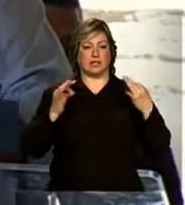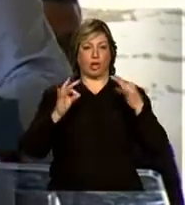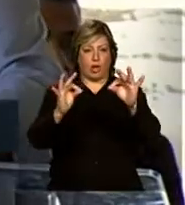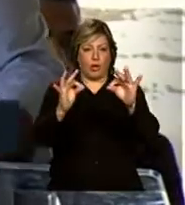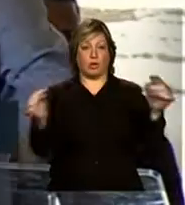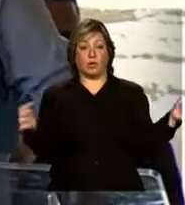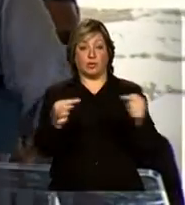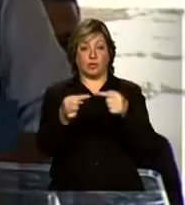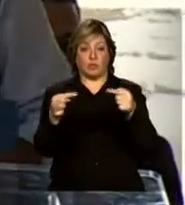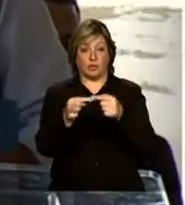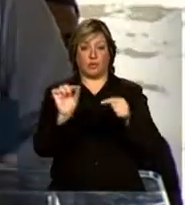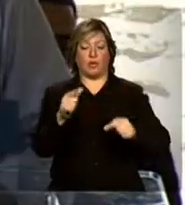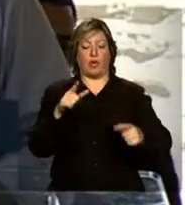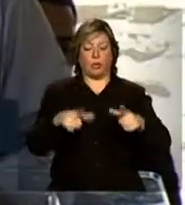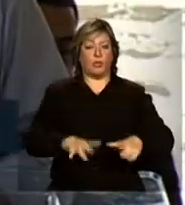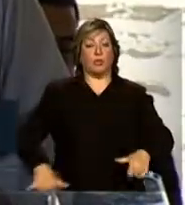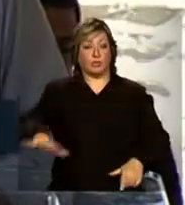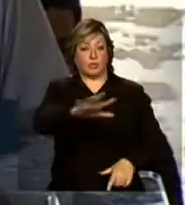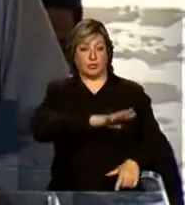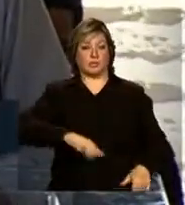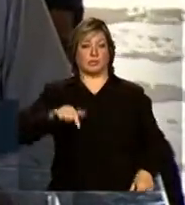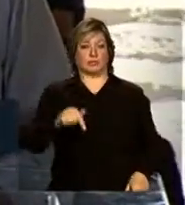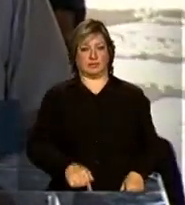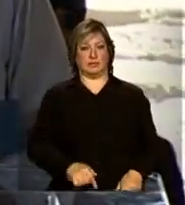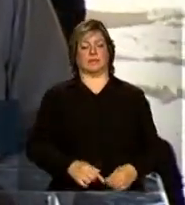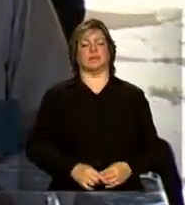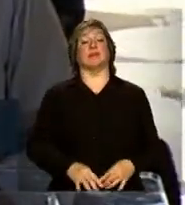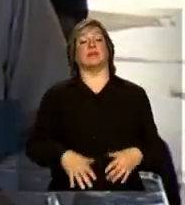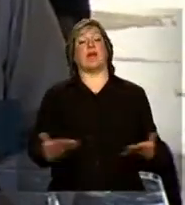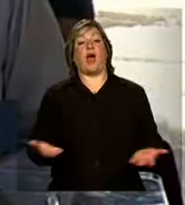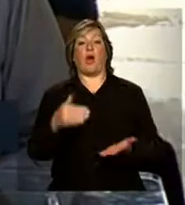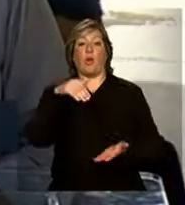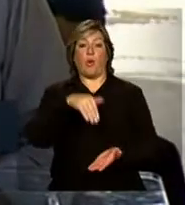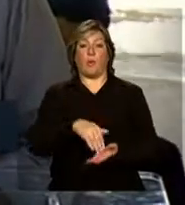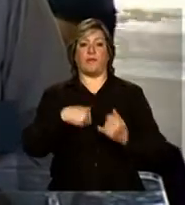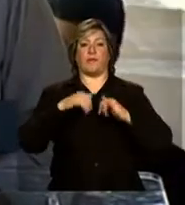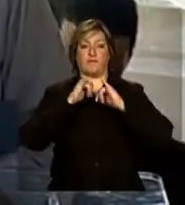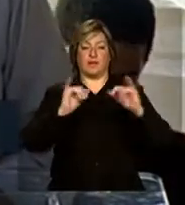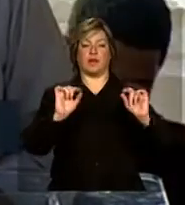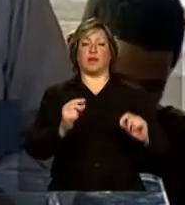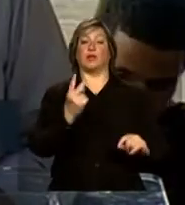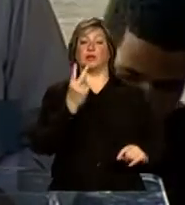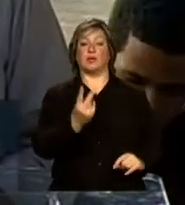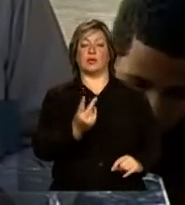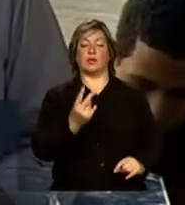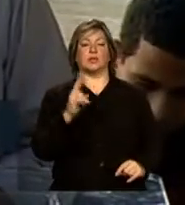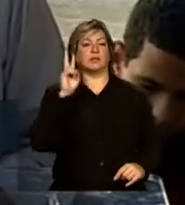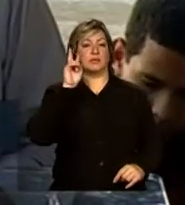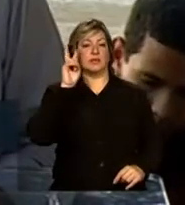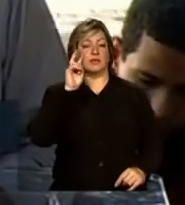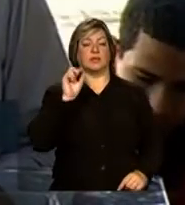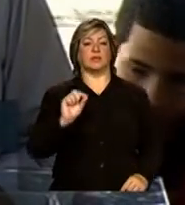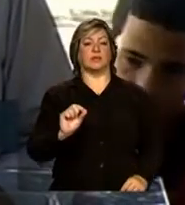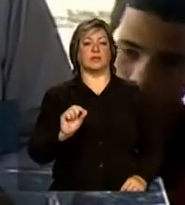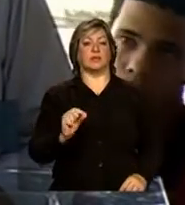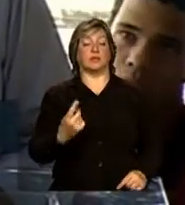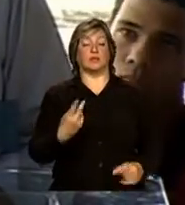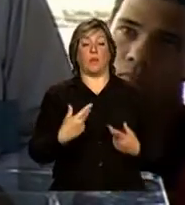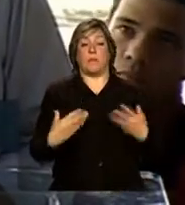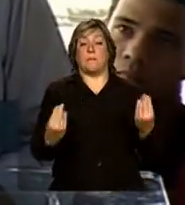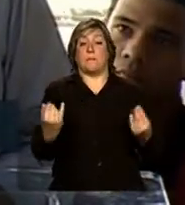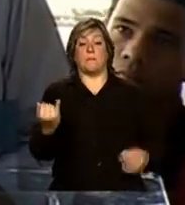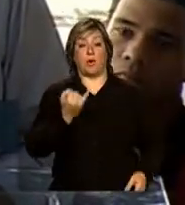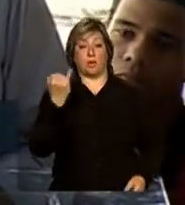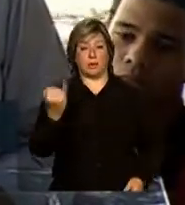adaptadas a nossa região a nossa rede por último eu queria fazer referência dois a dois componentes muito importantes